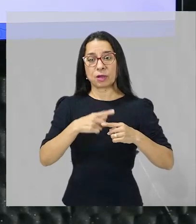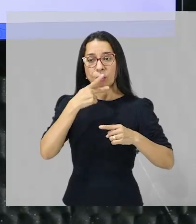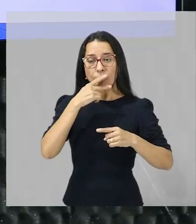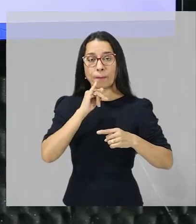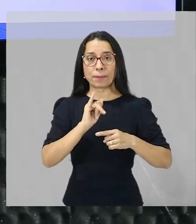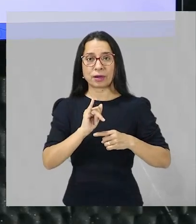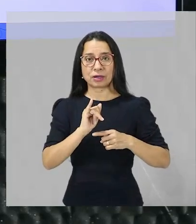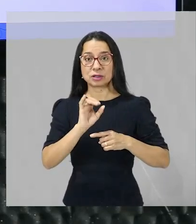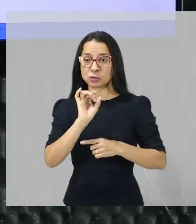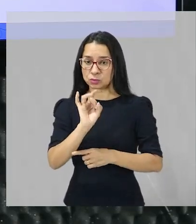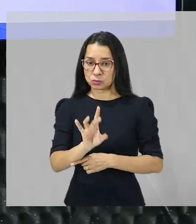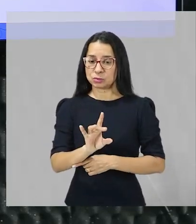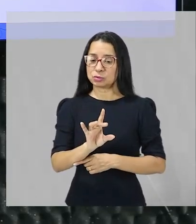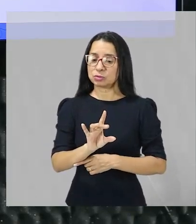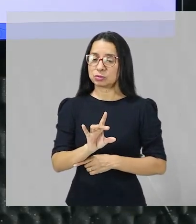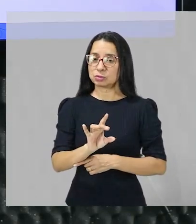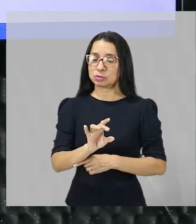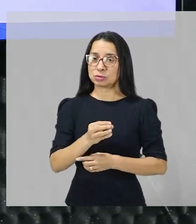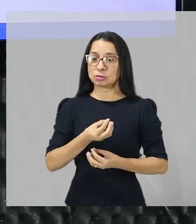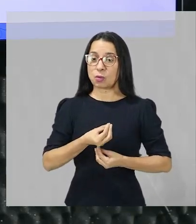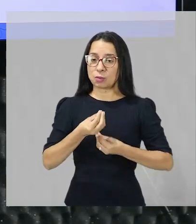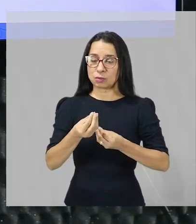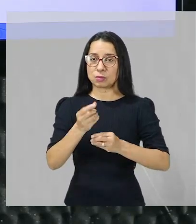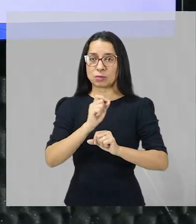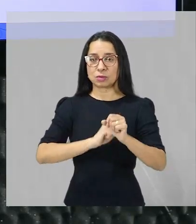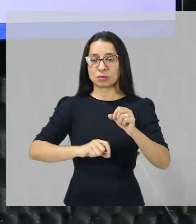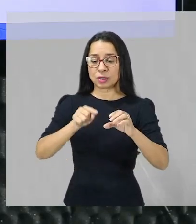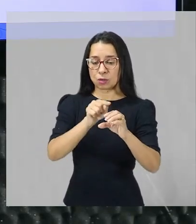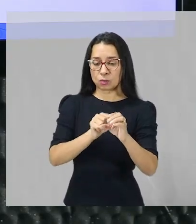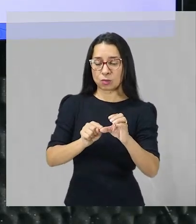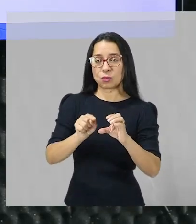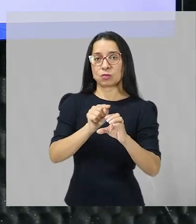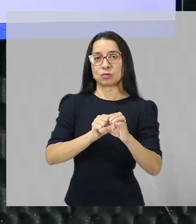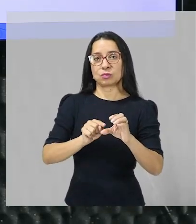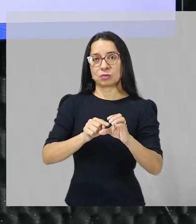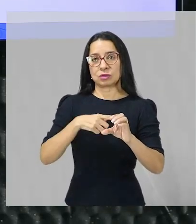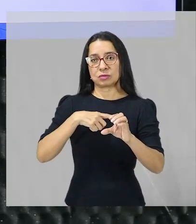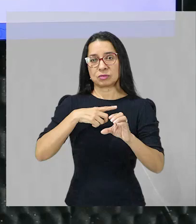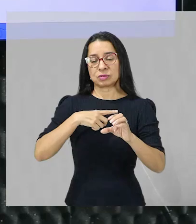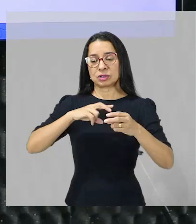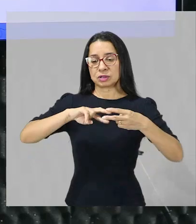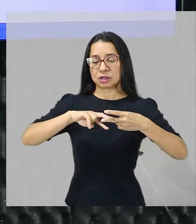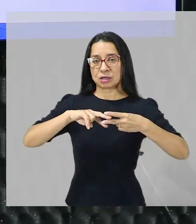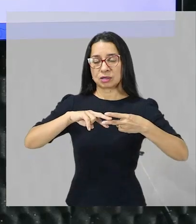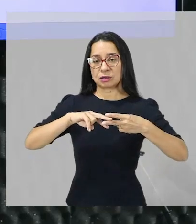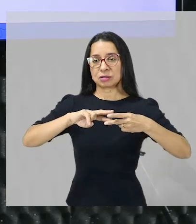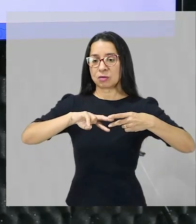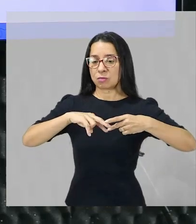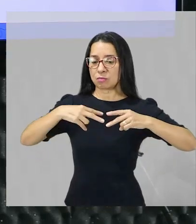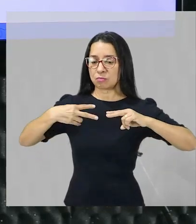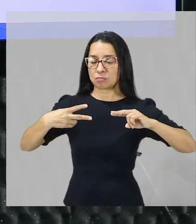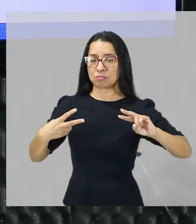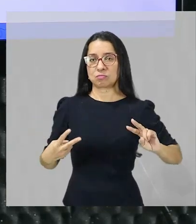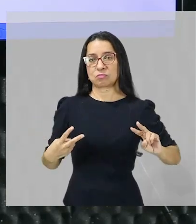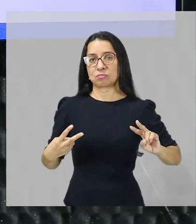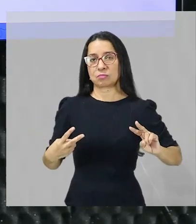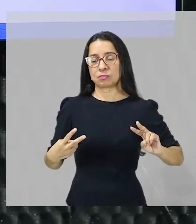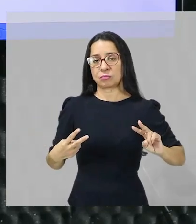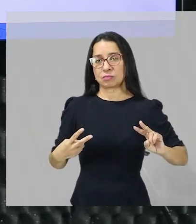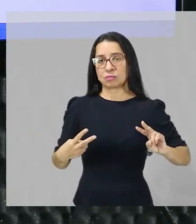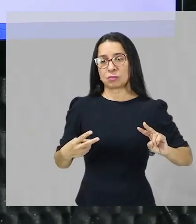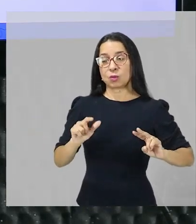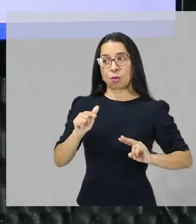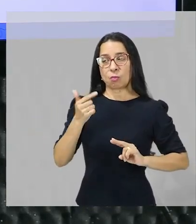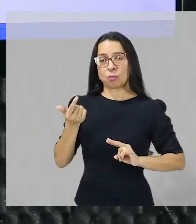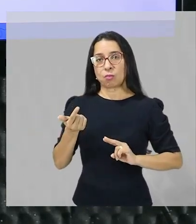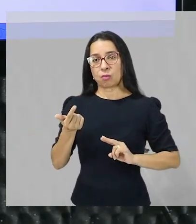doa apenas o núcleo do espermatozoide, contendo material genético masculino. Então, o restante vai ser tudo da mãe, ou